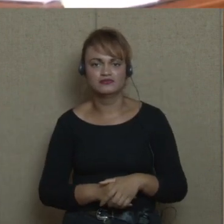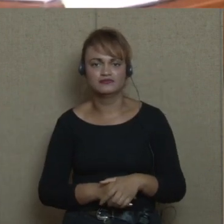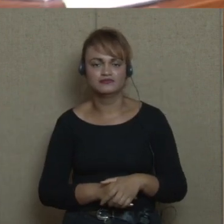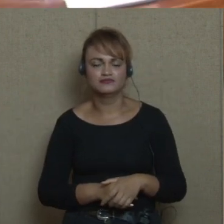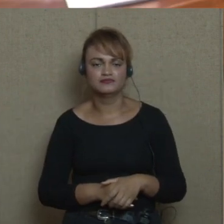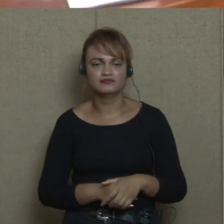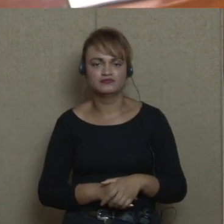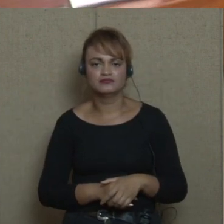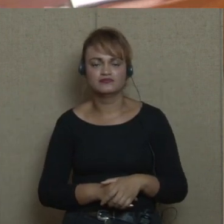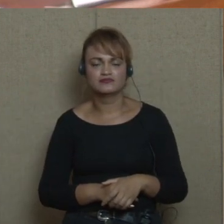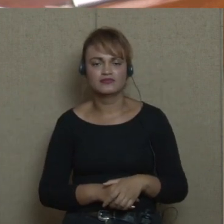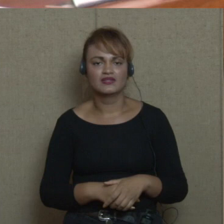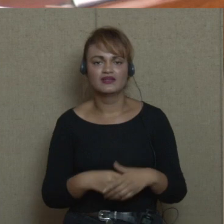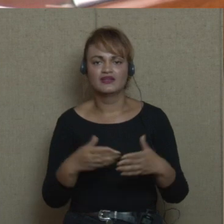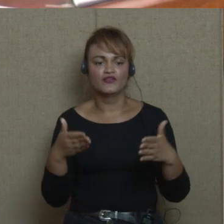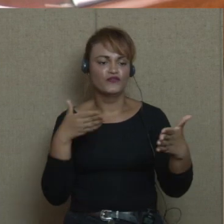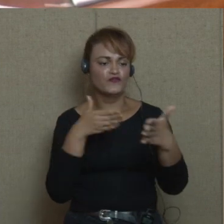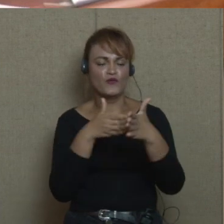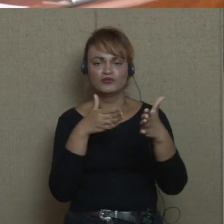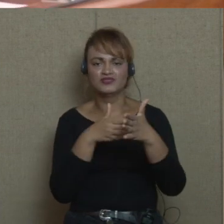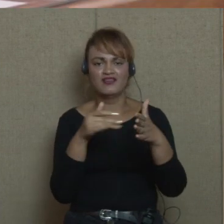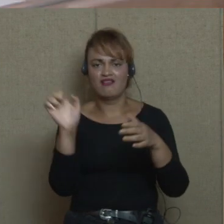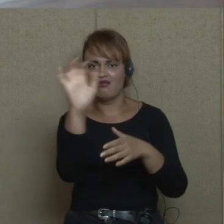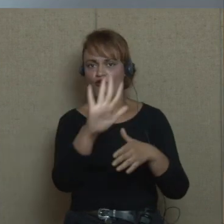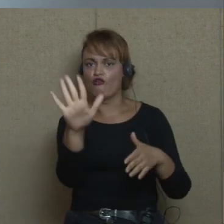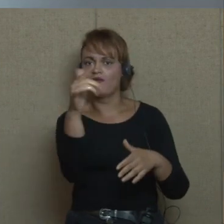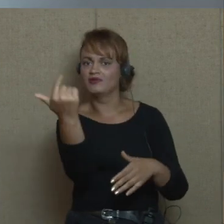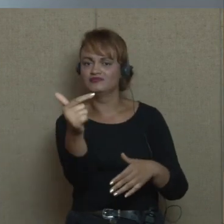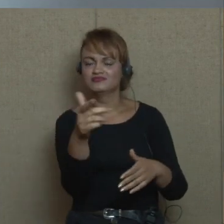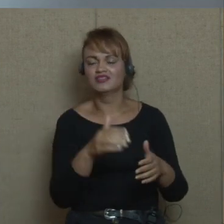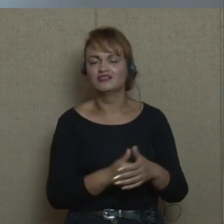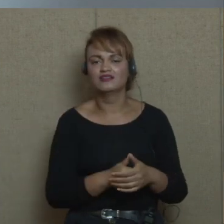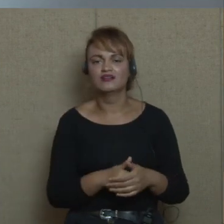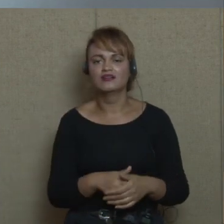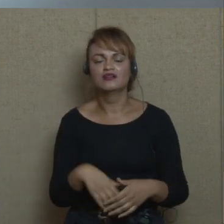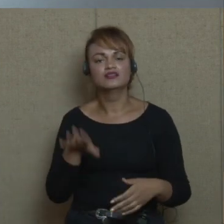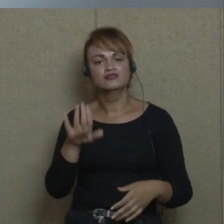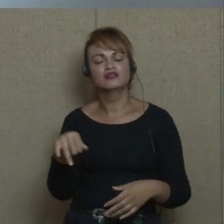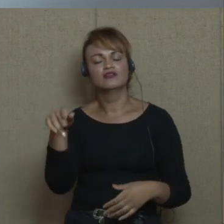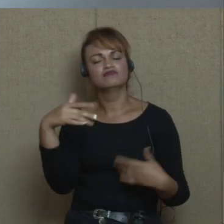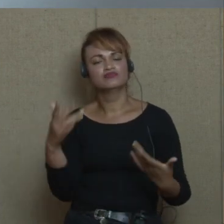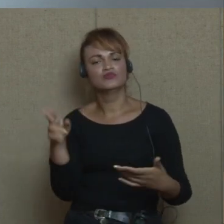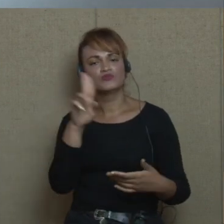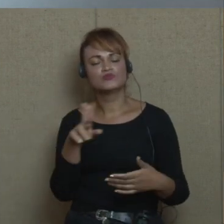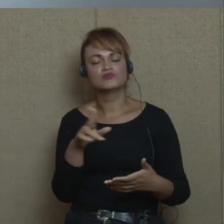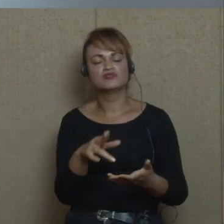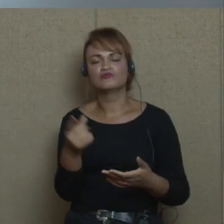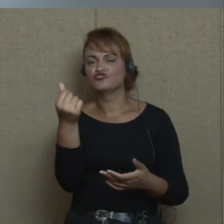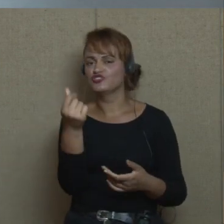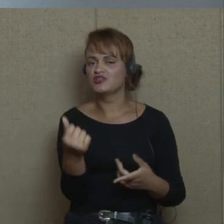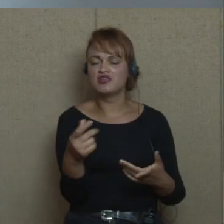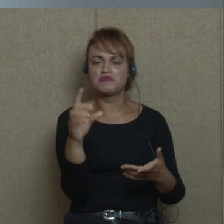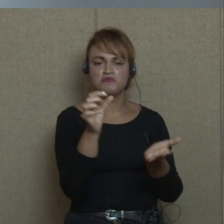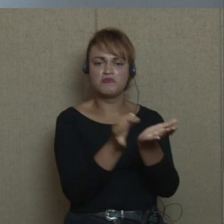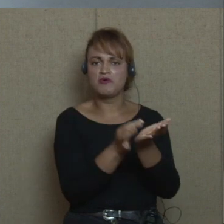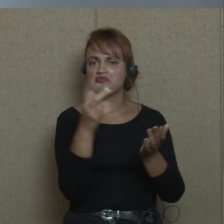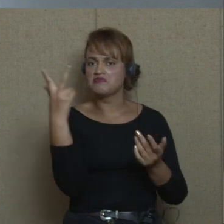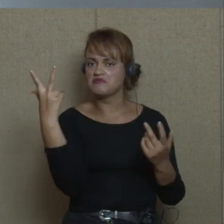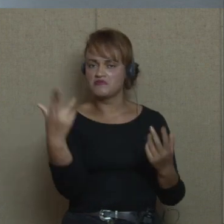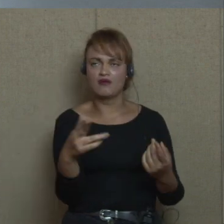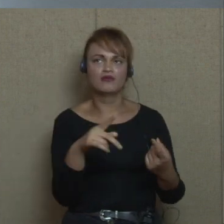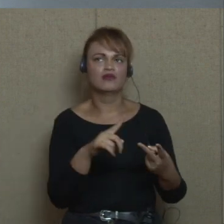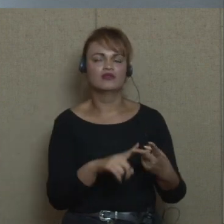Não há mais fronteiras na Europa. Nós usamos a mesma moeda, temos um